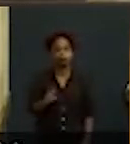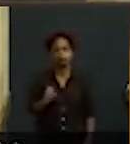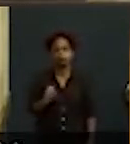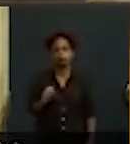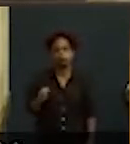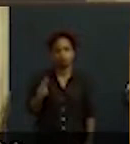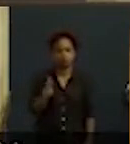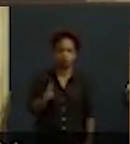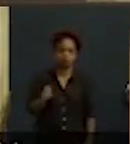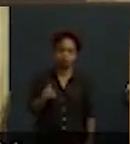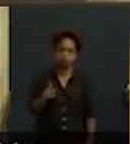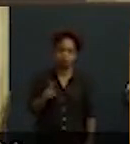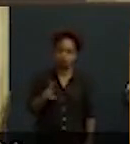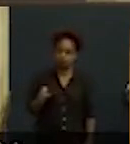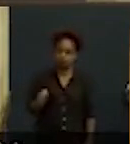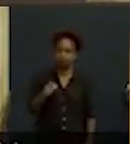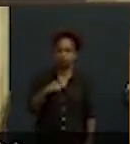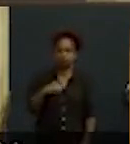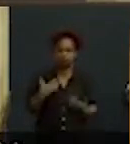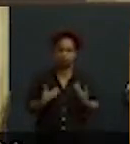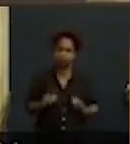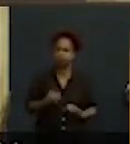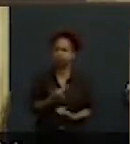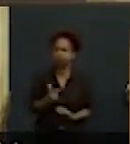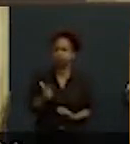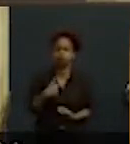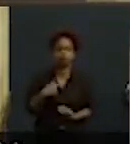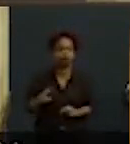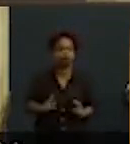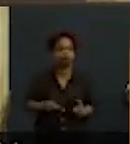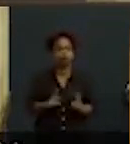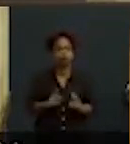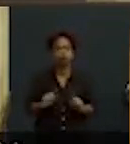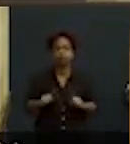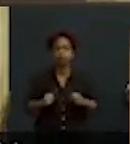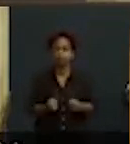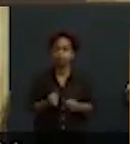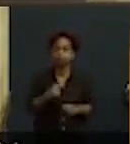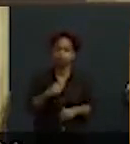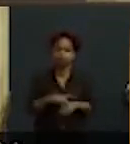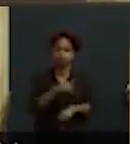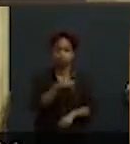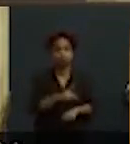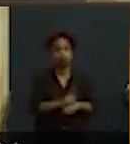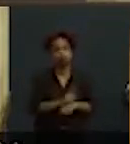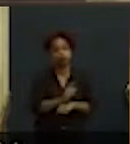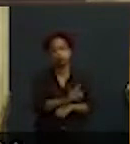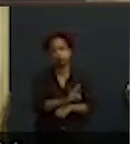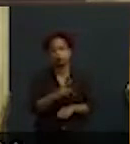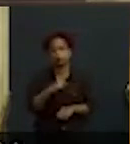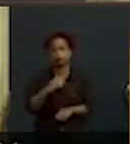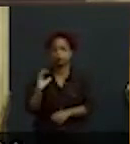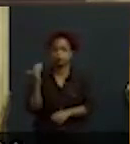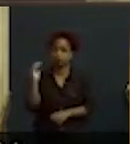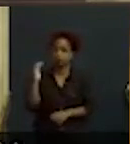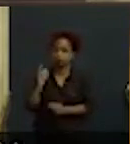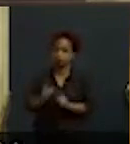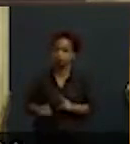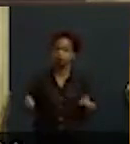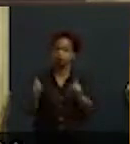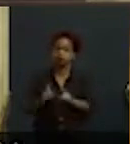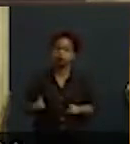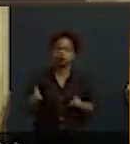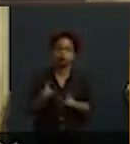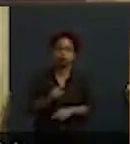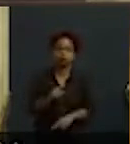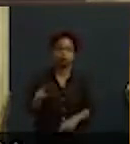of Paris. Incansável e aguerrido, é pós-doutor em ciência da computação pela